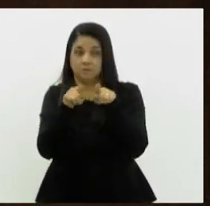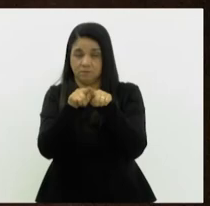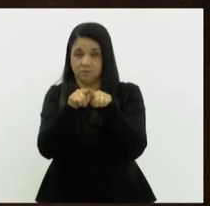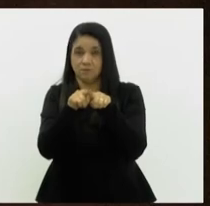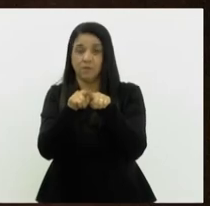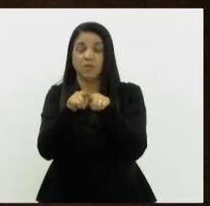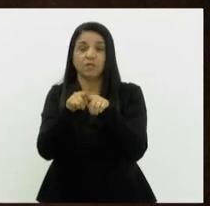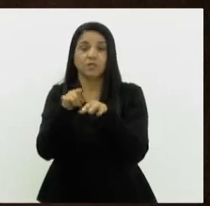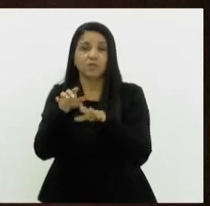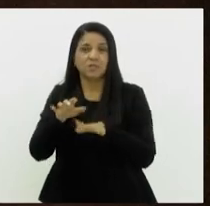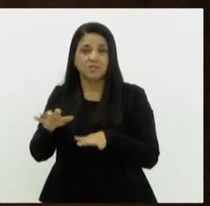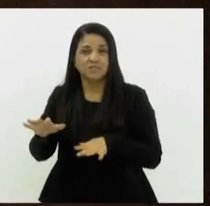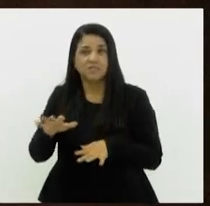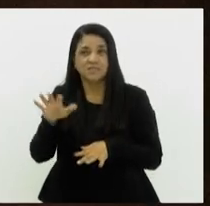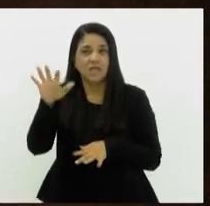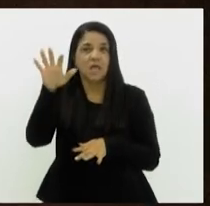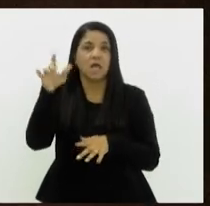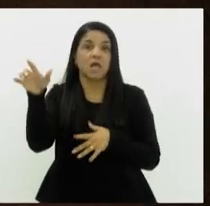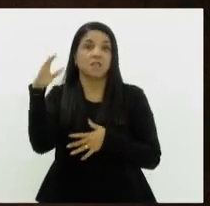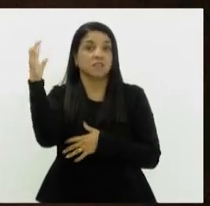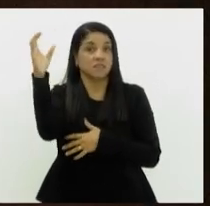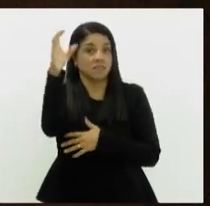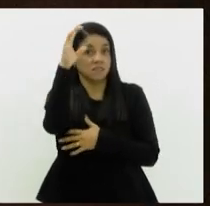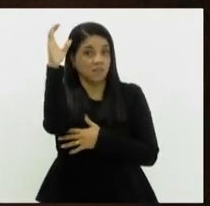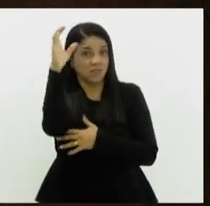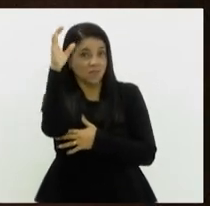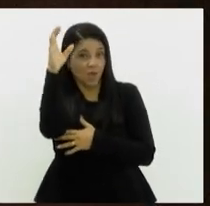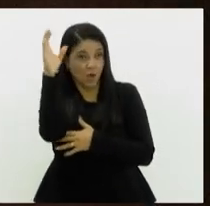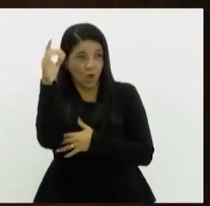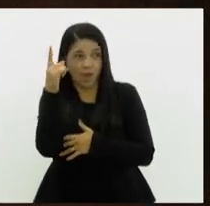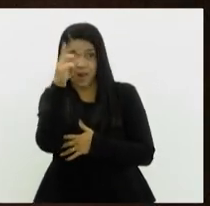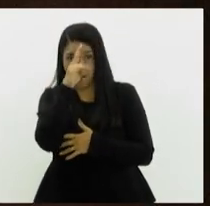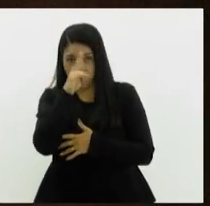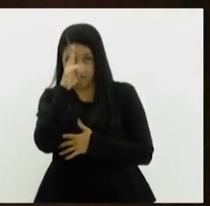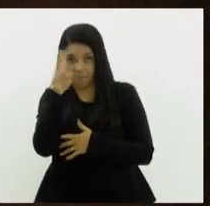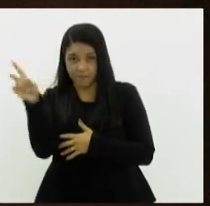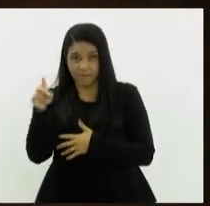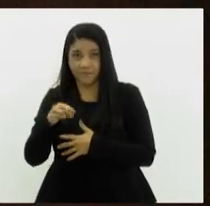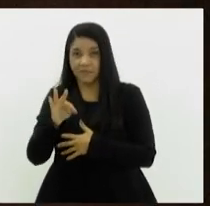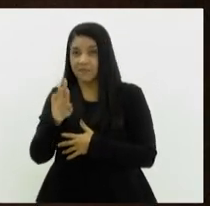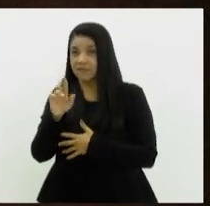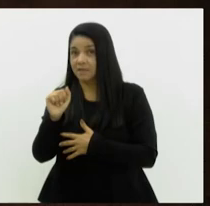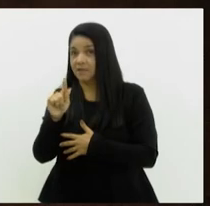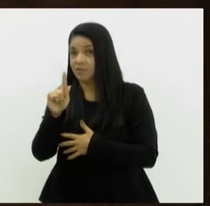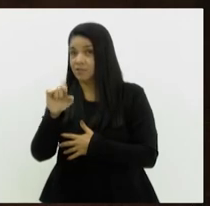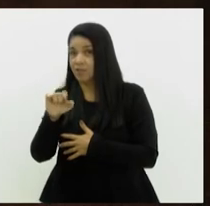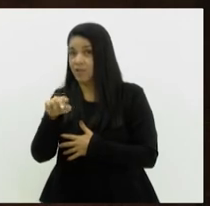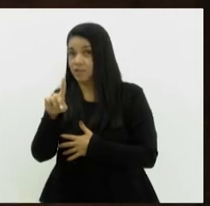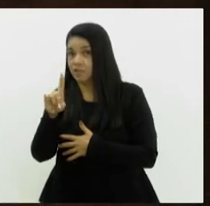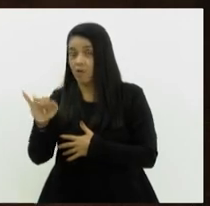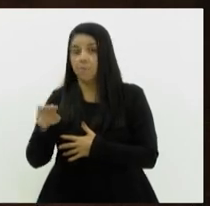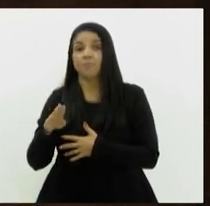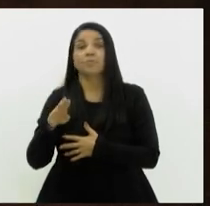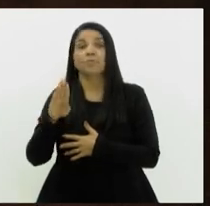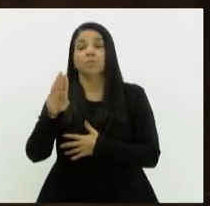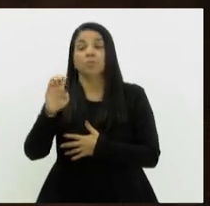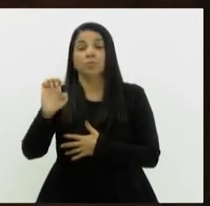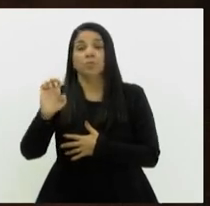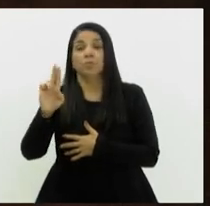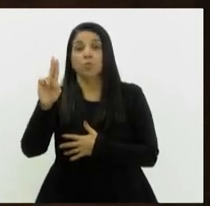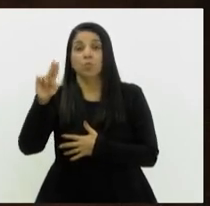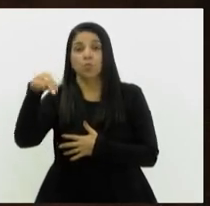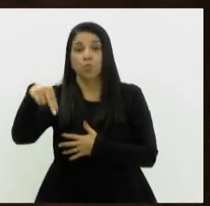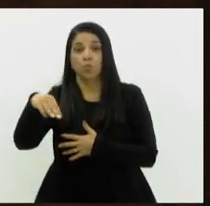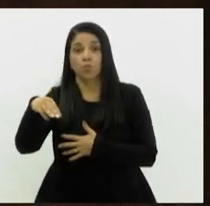região serrana, já foi Niterói naquela tragédia conhecida como tragédia do Bumba, e a gente precisa de algumas ações